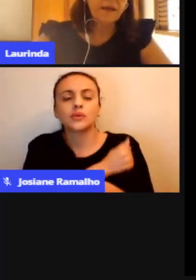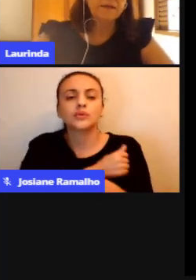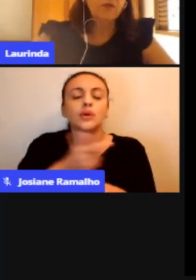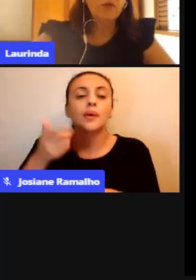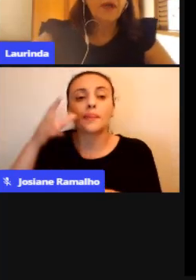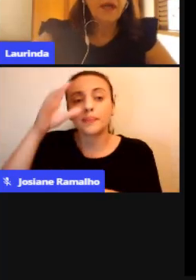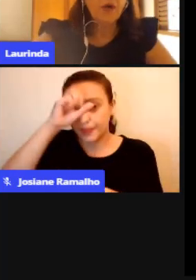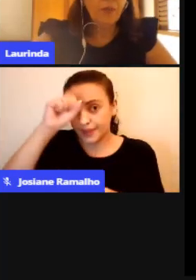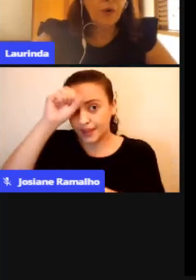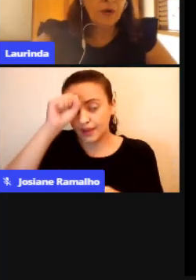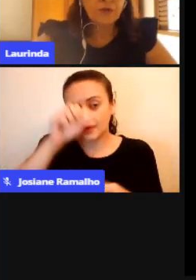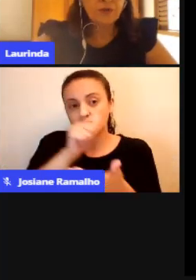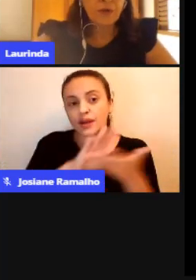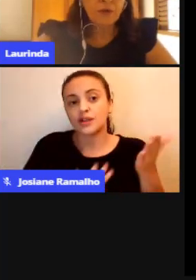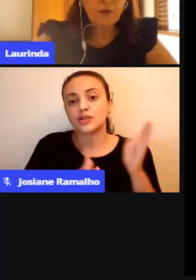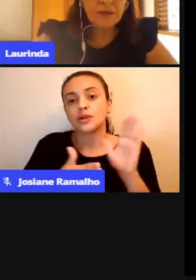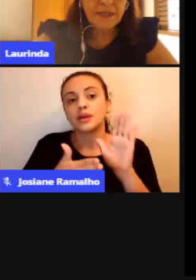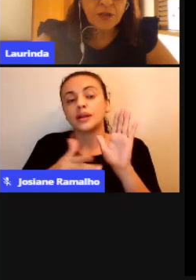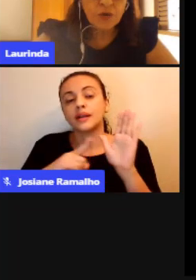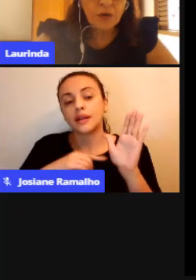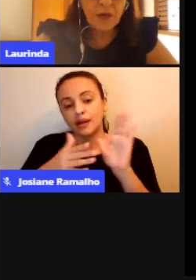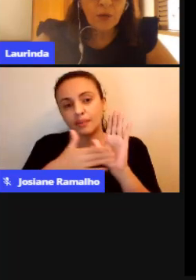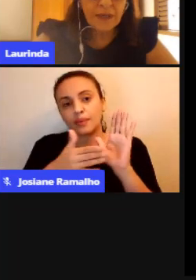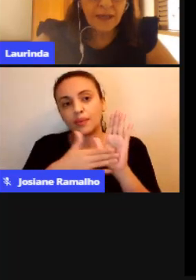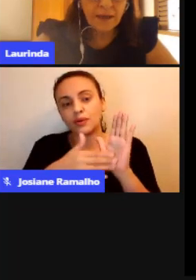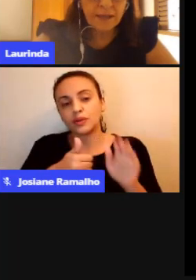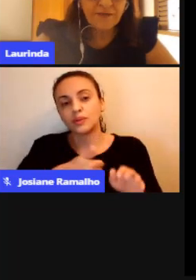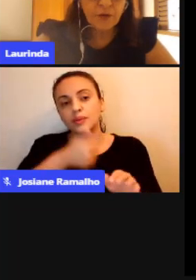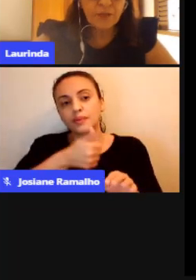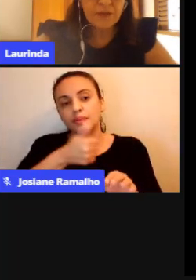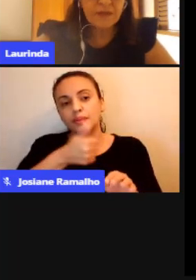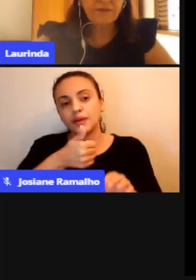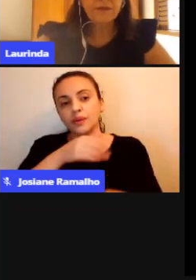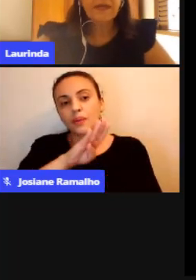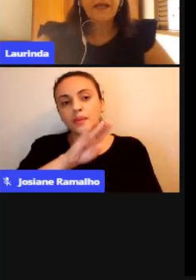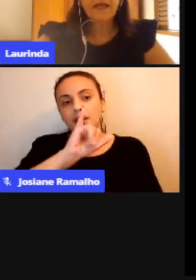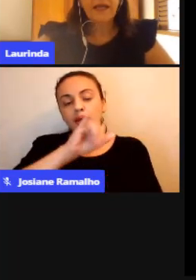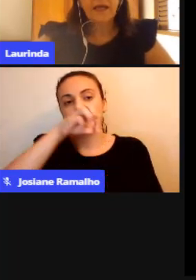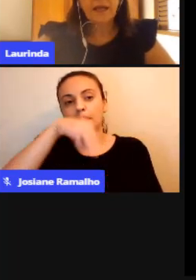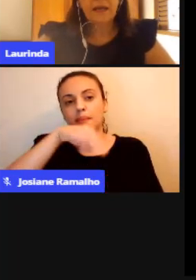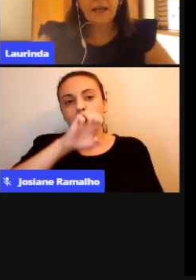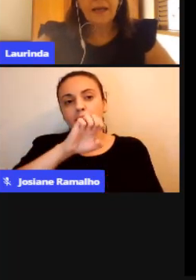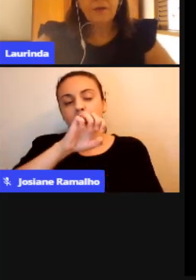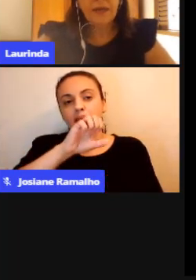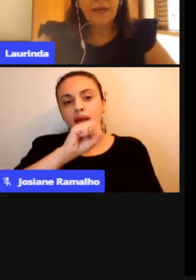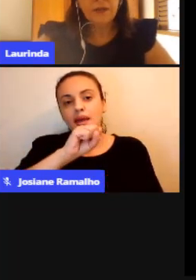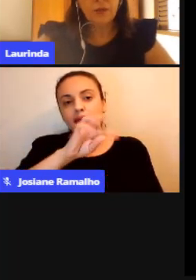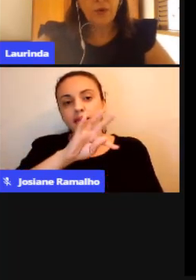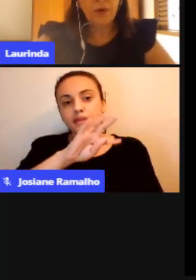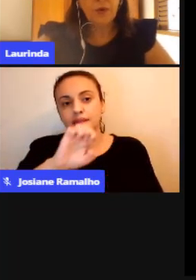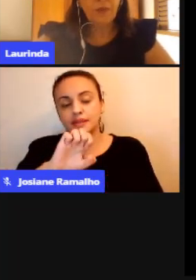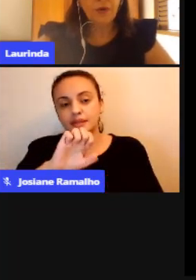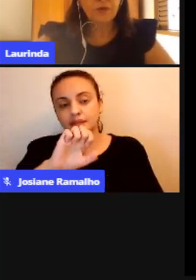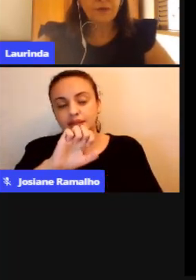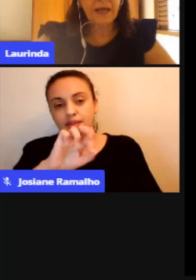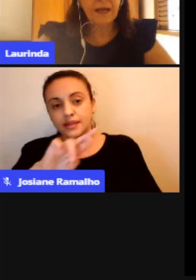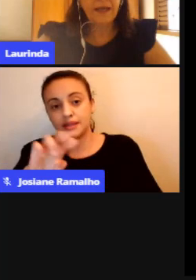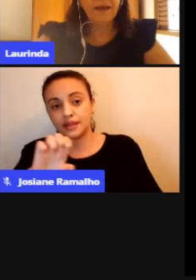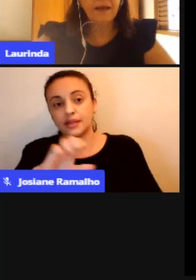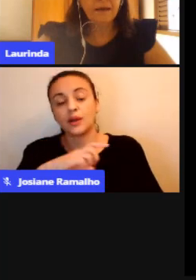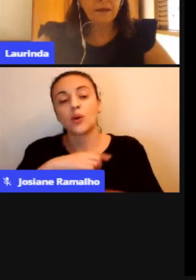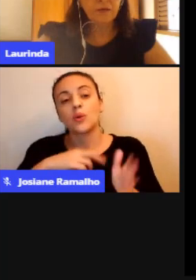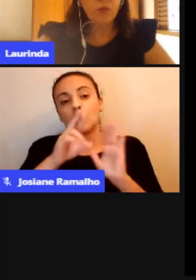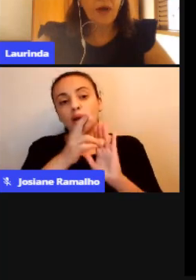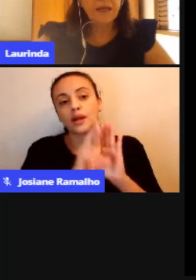bimestre. Então, eu gostaria de colocar um link, se for possível. Lá no relatório, eu posso